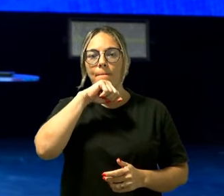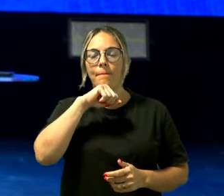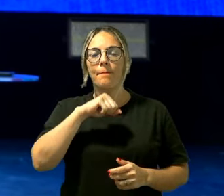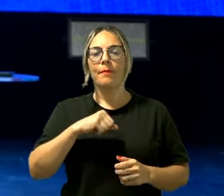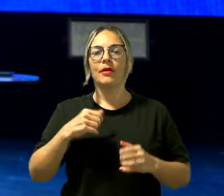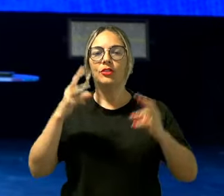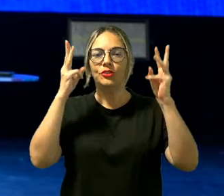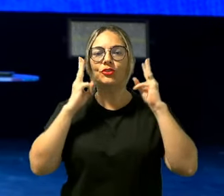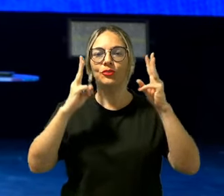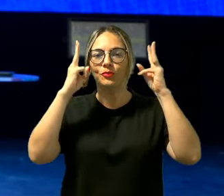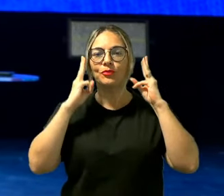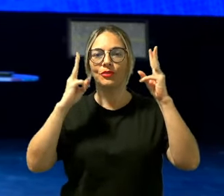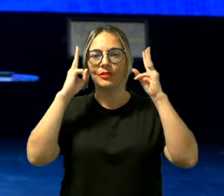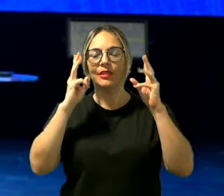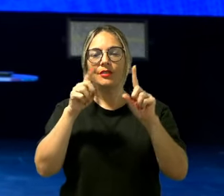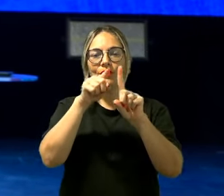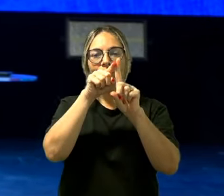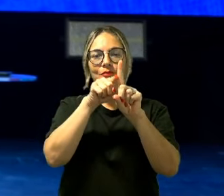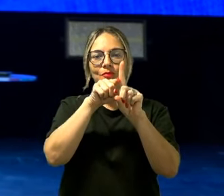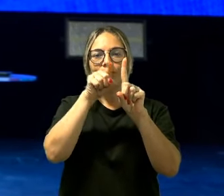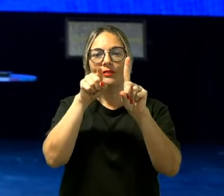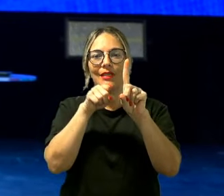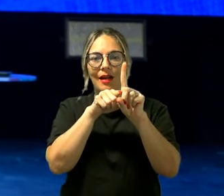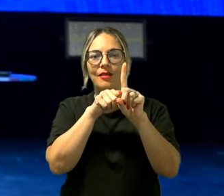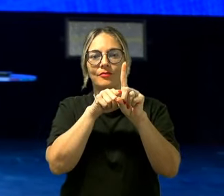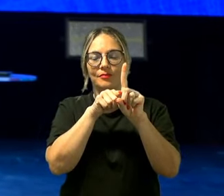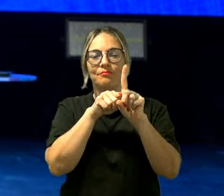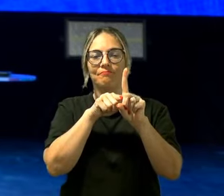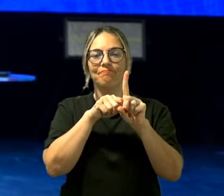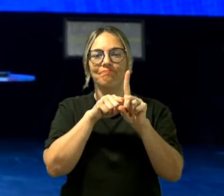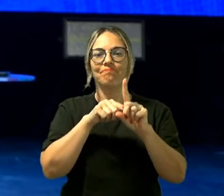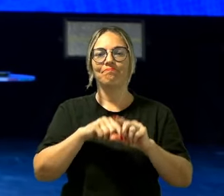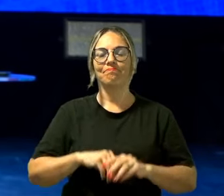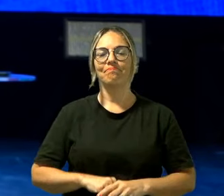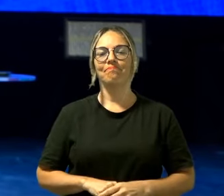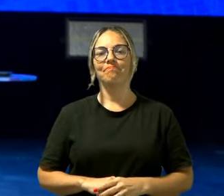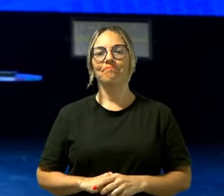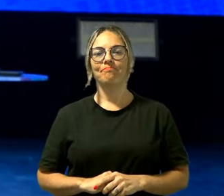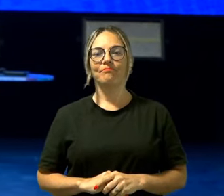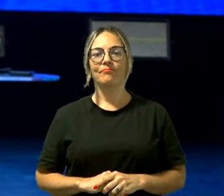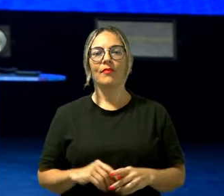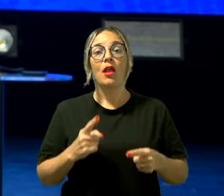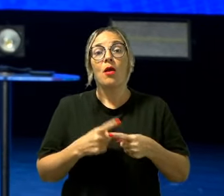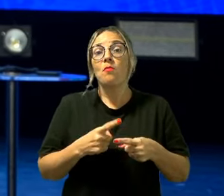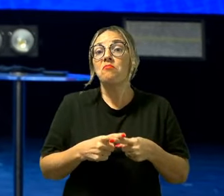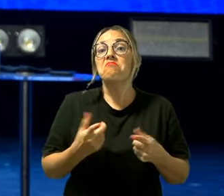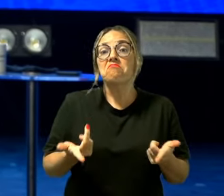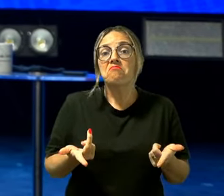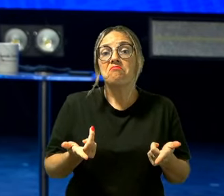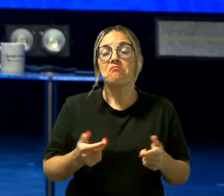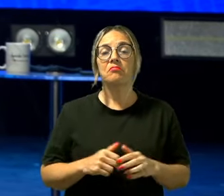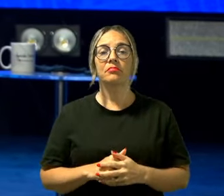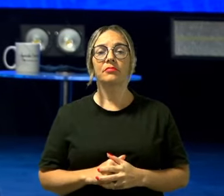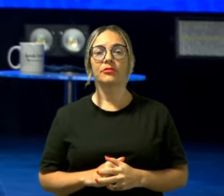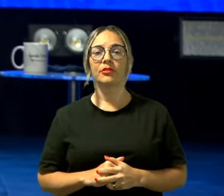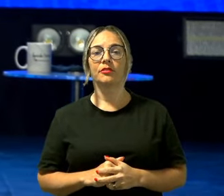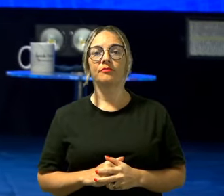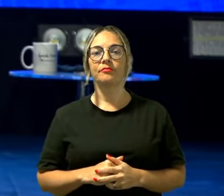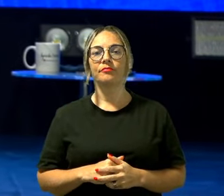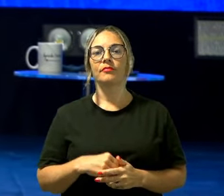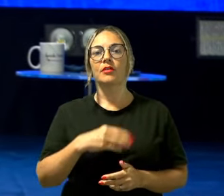Gente, era a melhor hora para engravidar, sim ou não? Não. Por quê? Porque havia uma sentença de